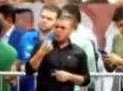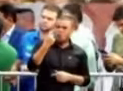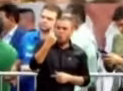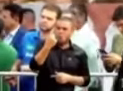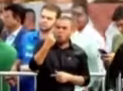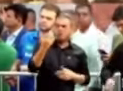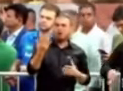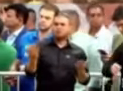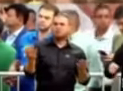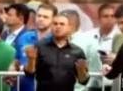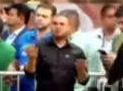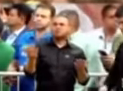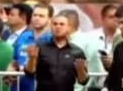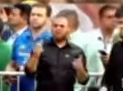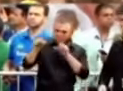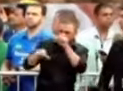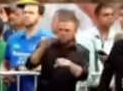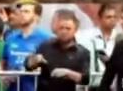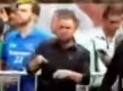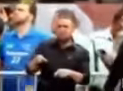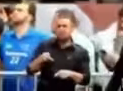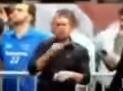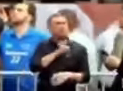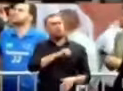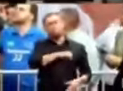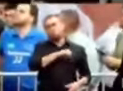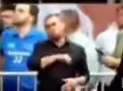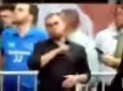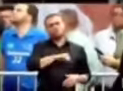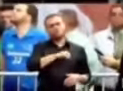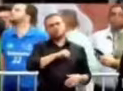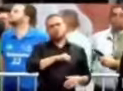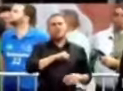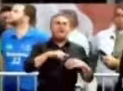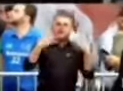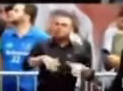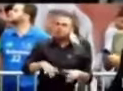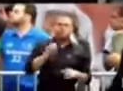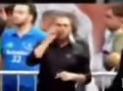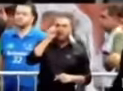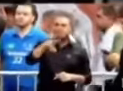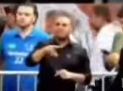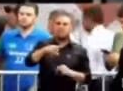atacada, muita maldade, não querem ver o bem do nosso Brasil,